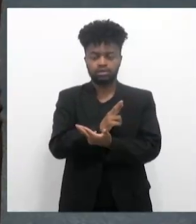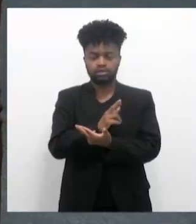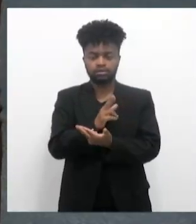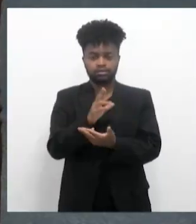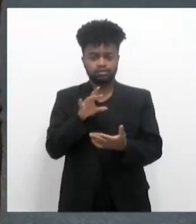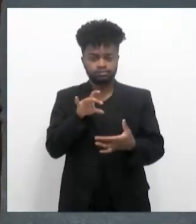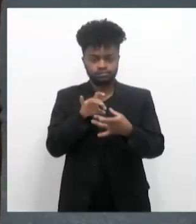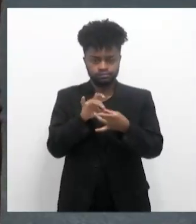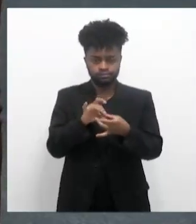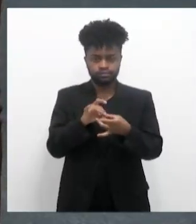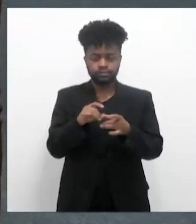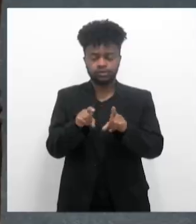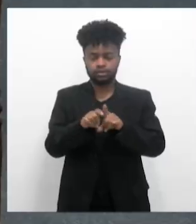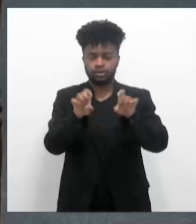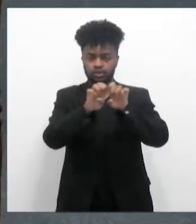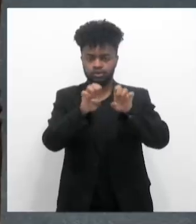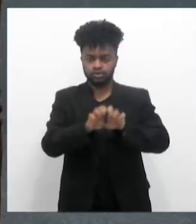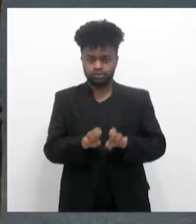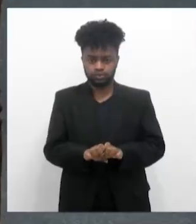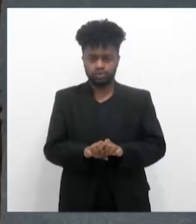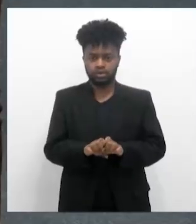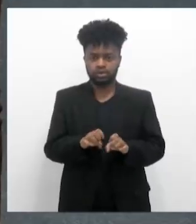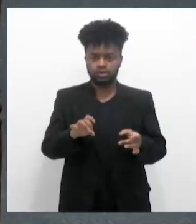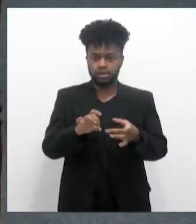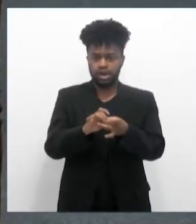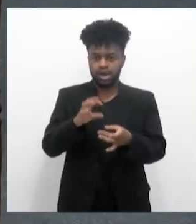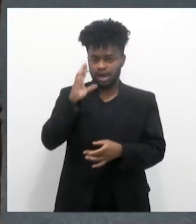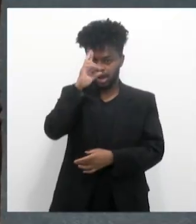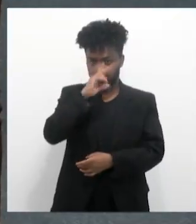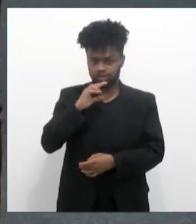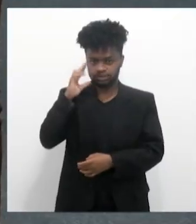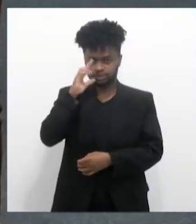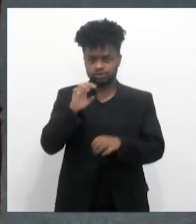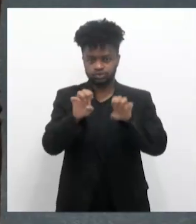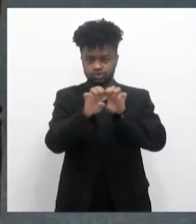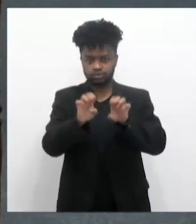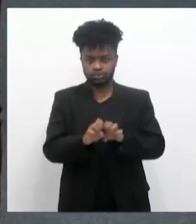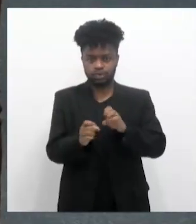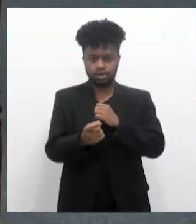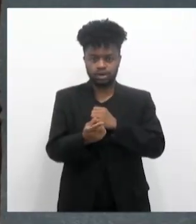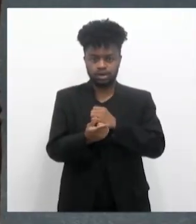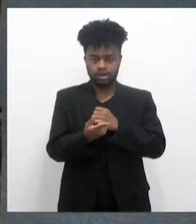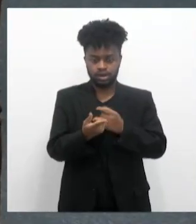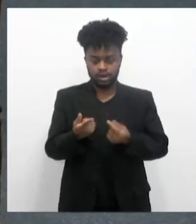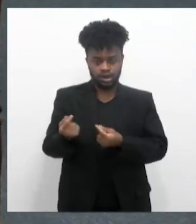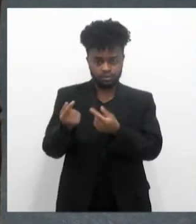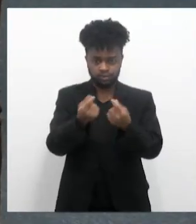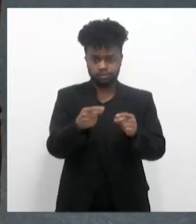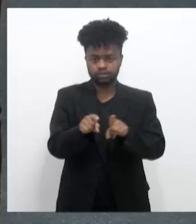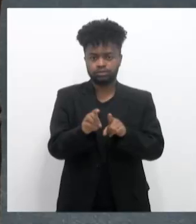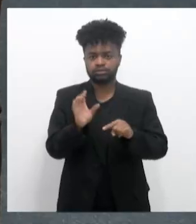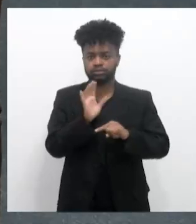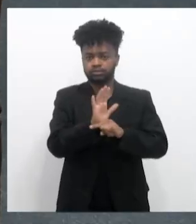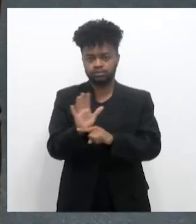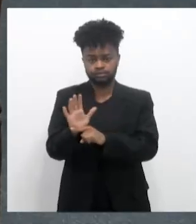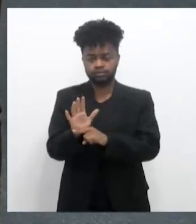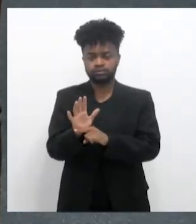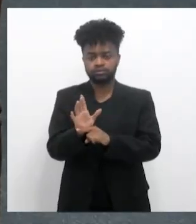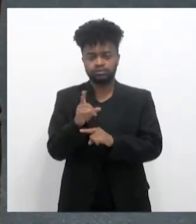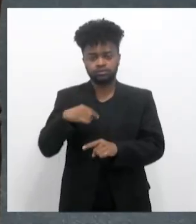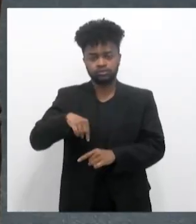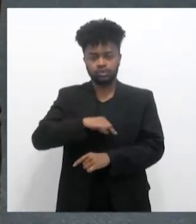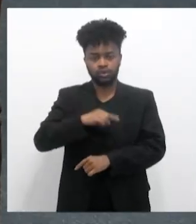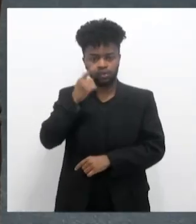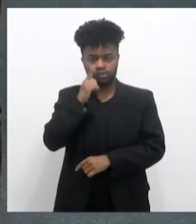intrínsecas e estruturais entre racismo e a estrutura do capital, ajudando, auxiliando com que nós tenhamos